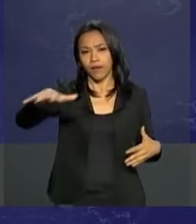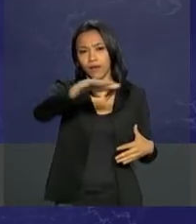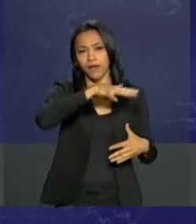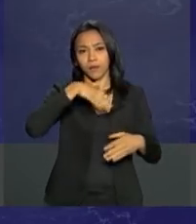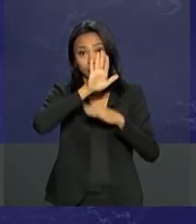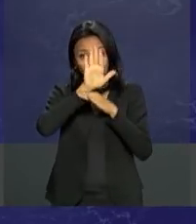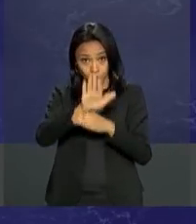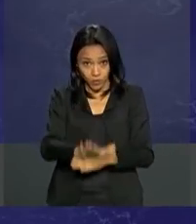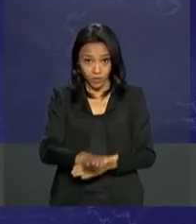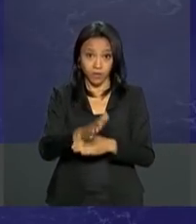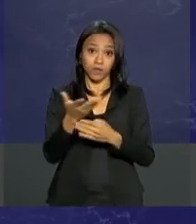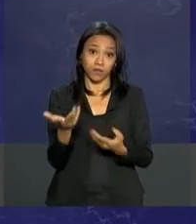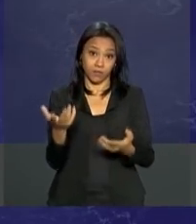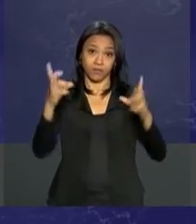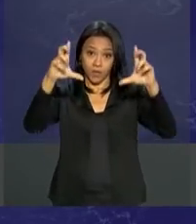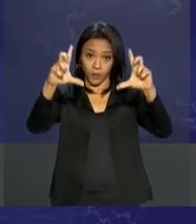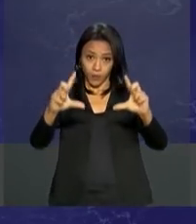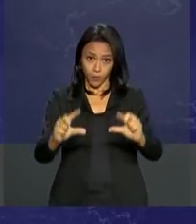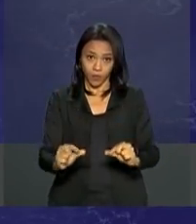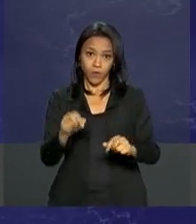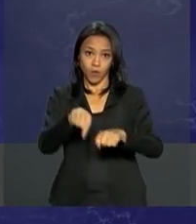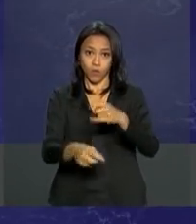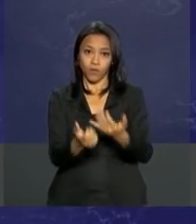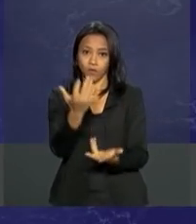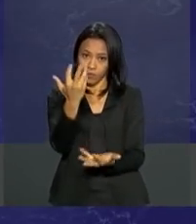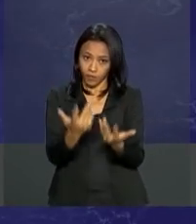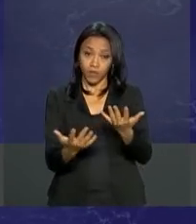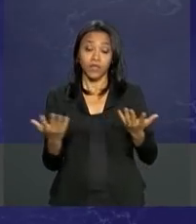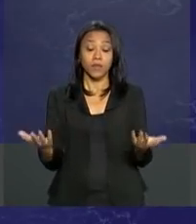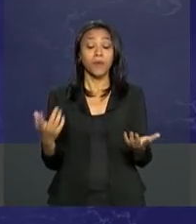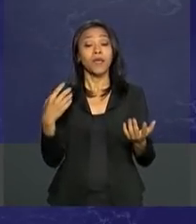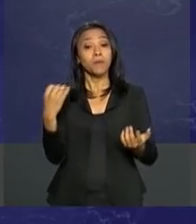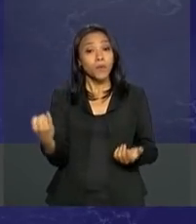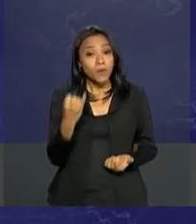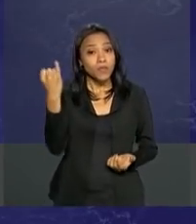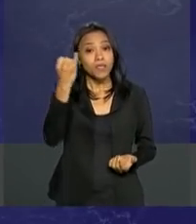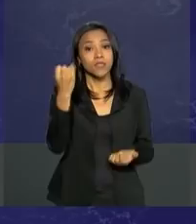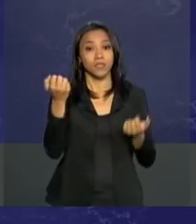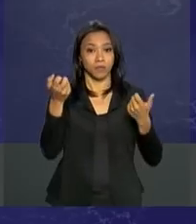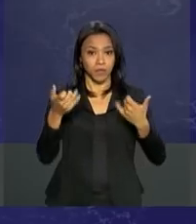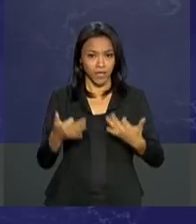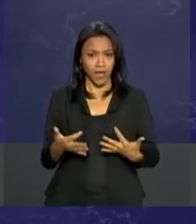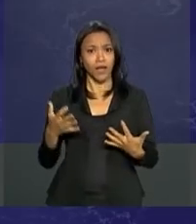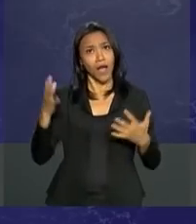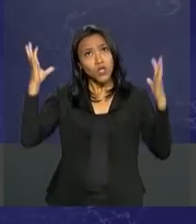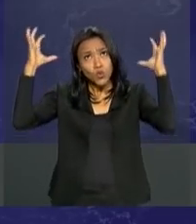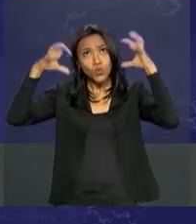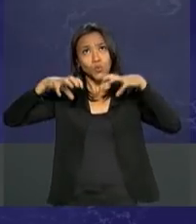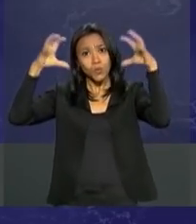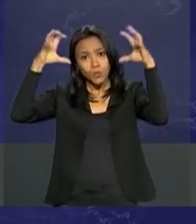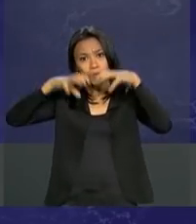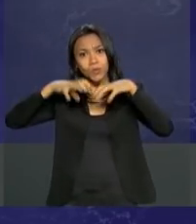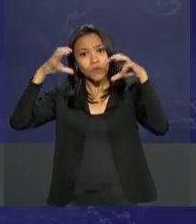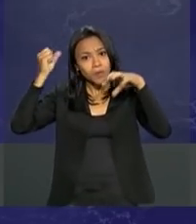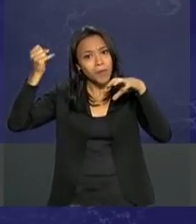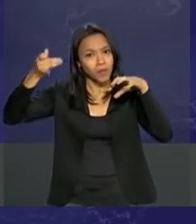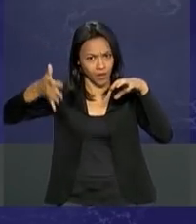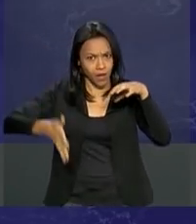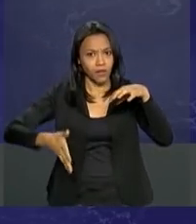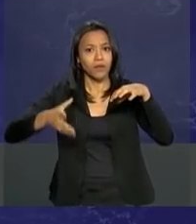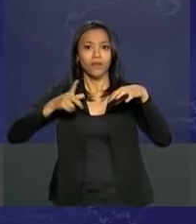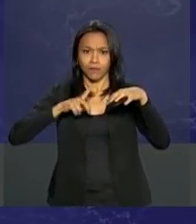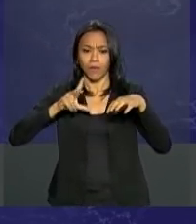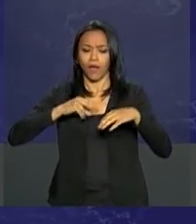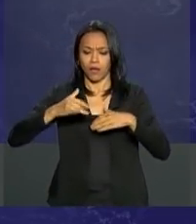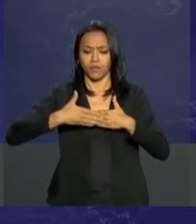ao parque nacional da chapada diamantina é importante salientar que apesar dessas chuvas existe uma previsão de uma estiagem